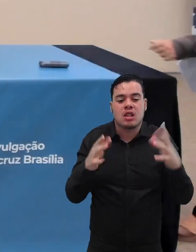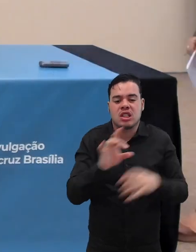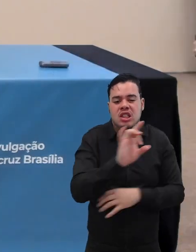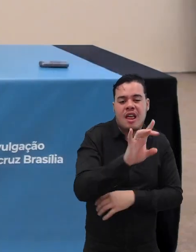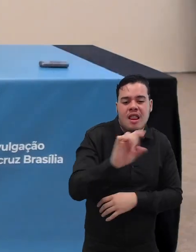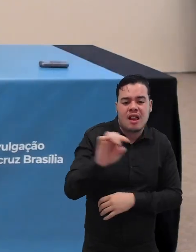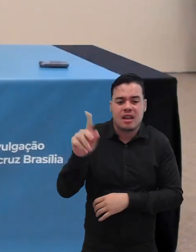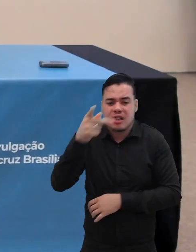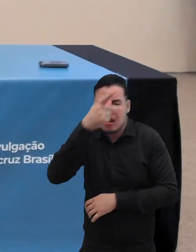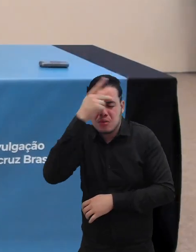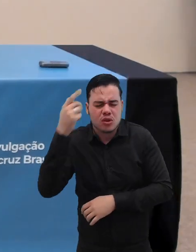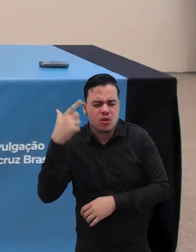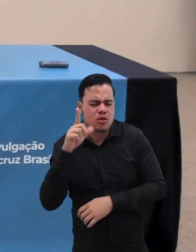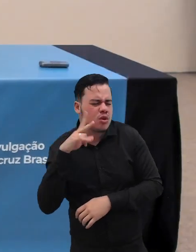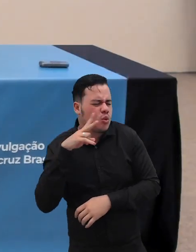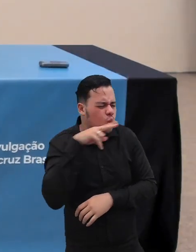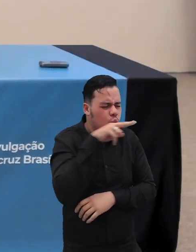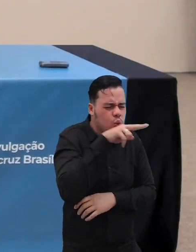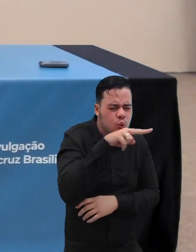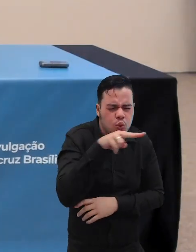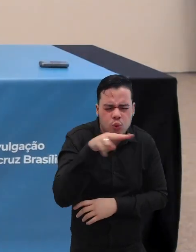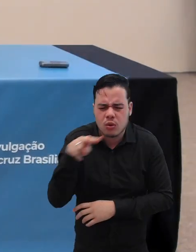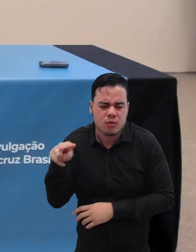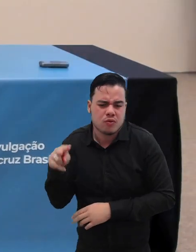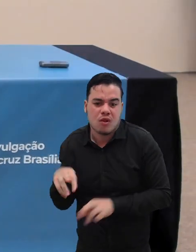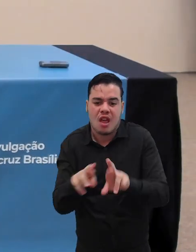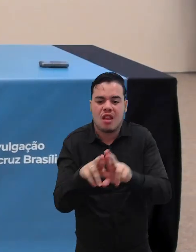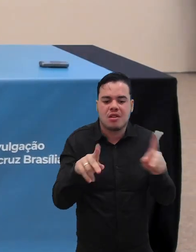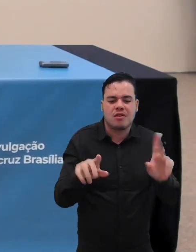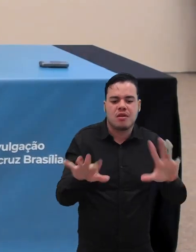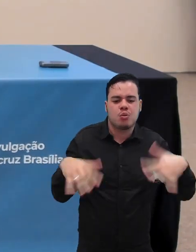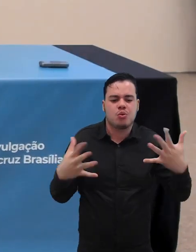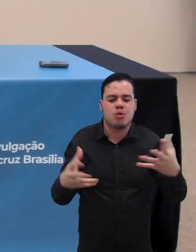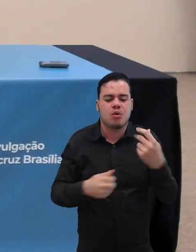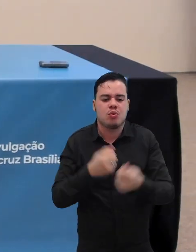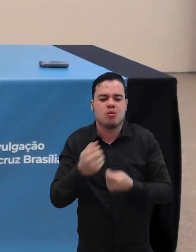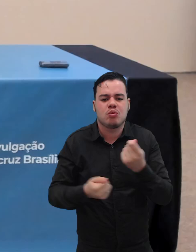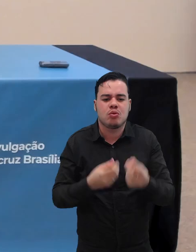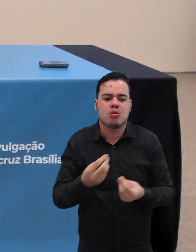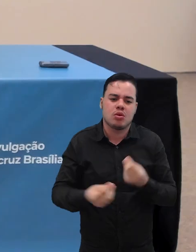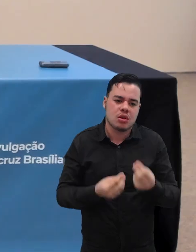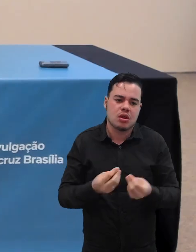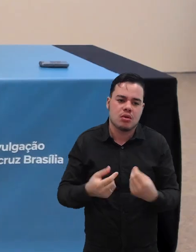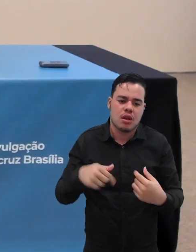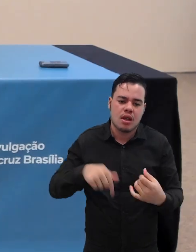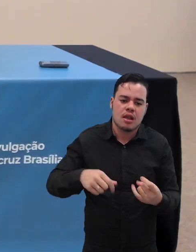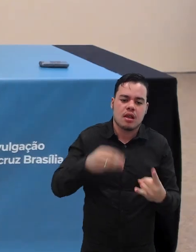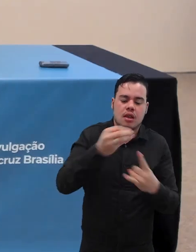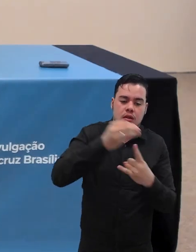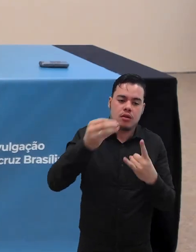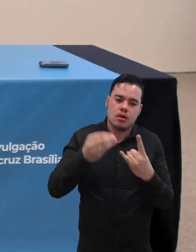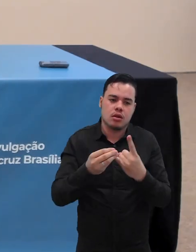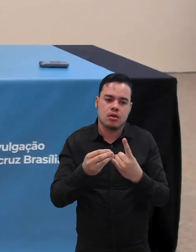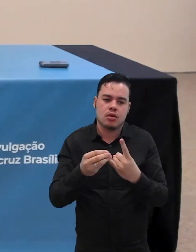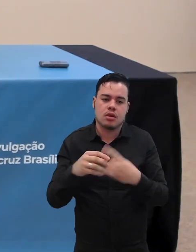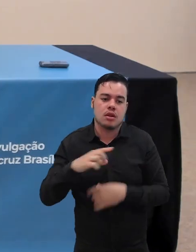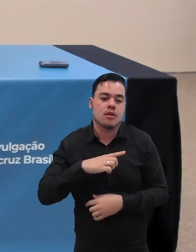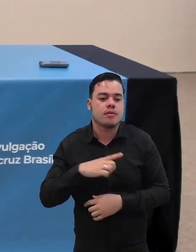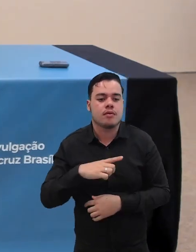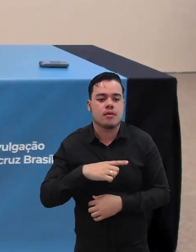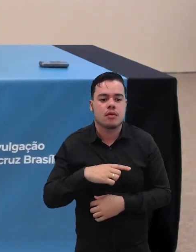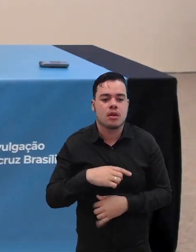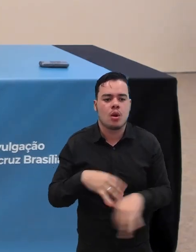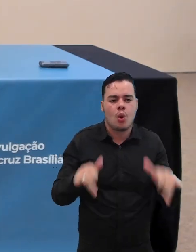de uma maneira. E o que, que a gente está aqui num espaço como a Fiocruz, que tem